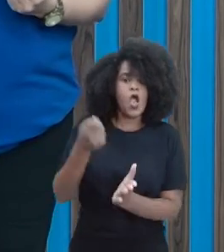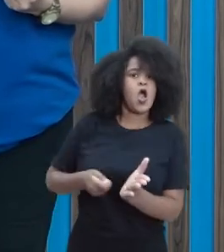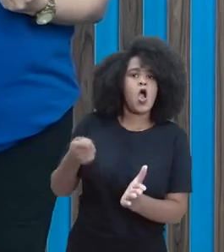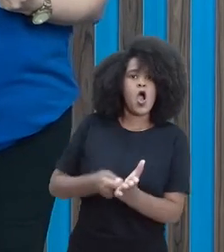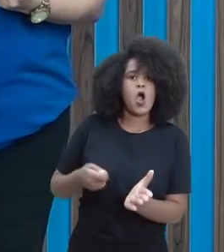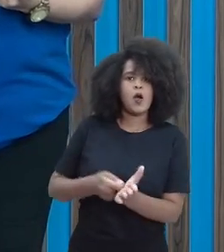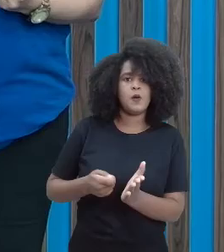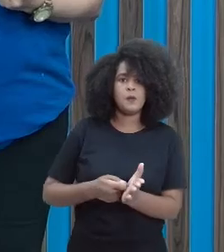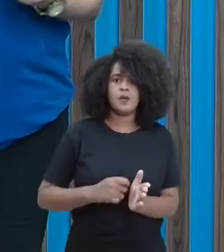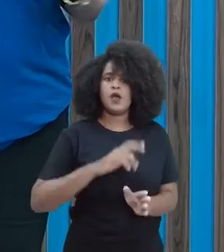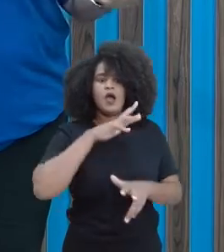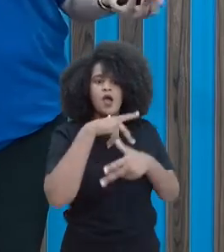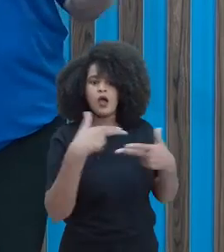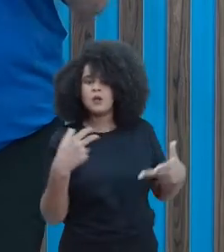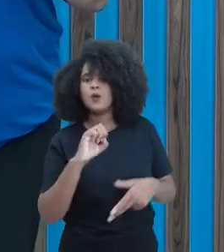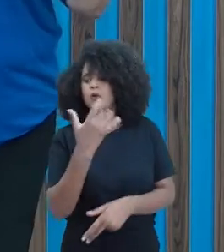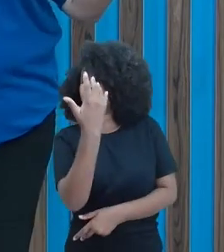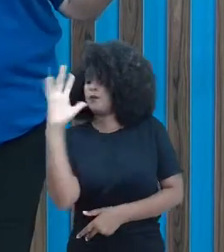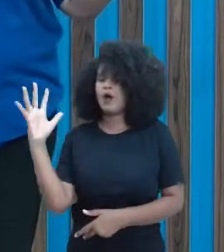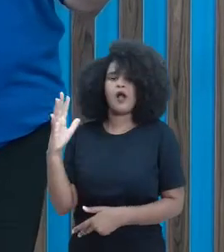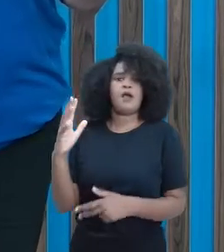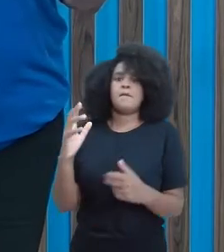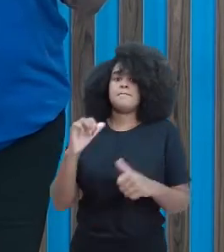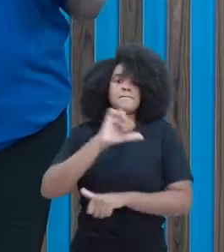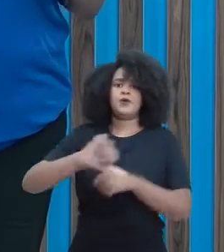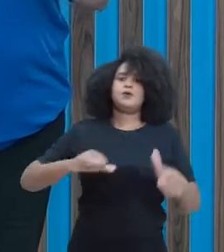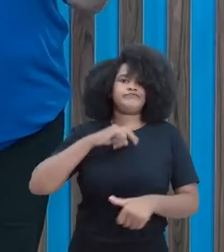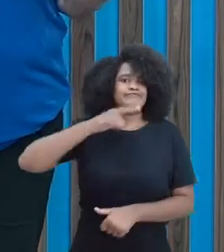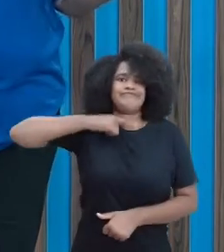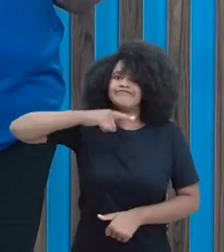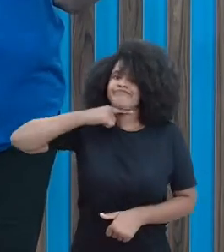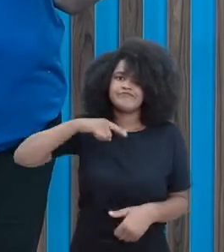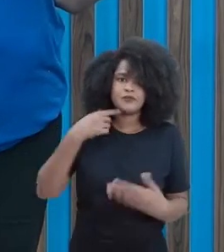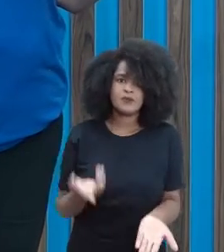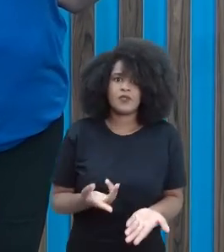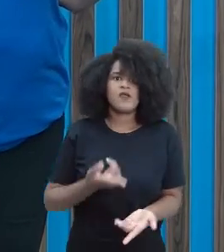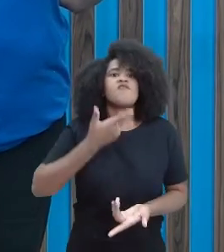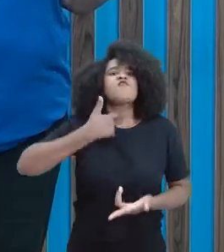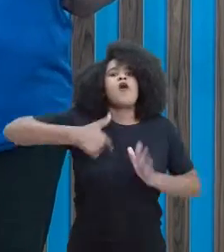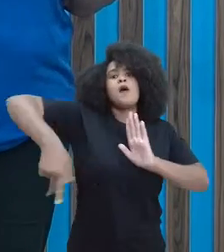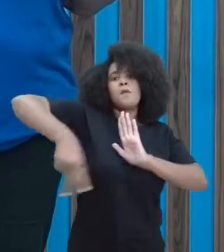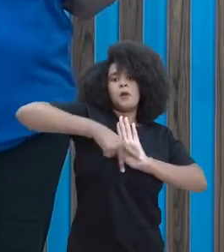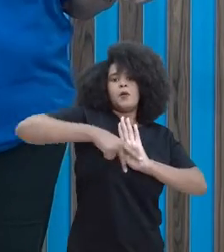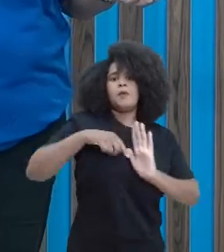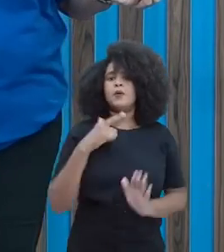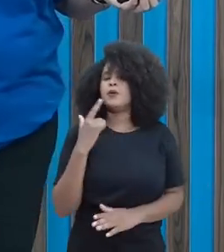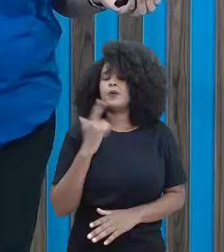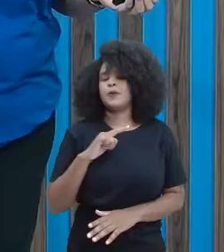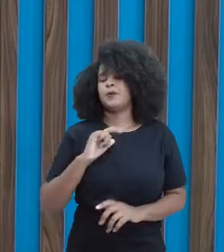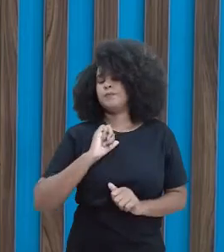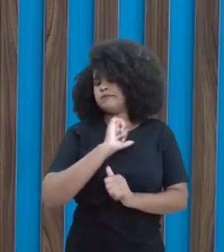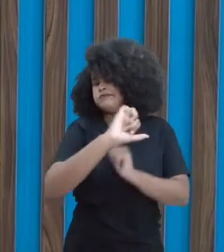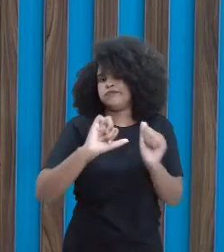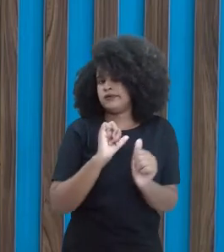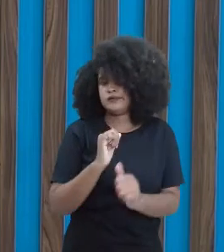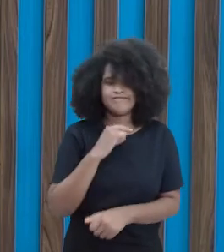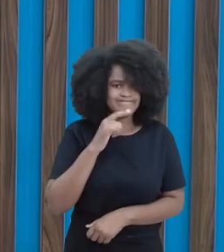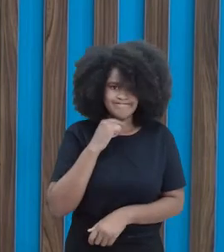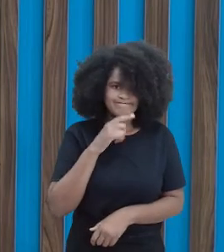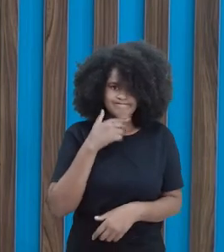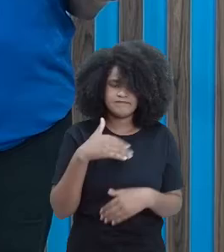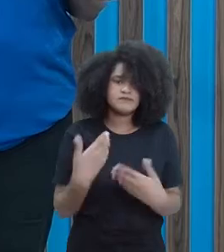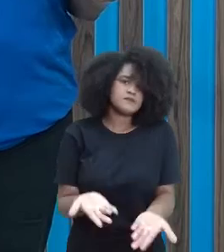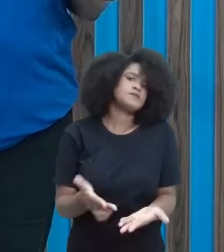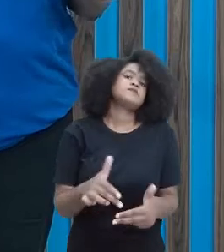o indivíduo a mudar. Não é com a força do pensamento, né, nem com a vontade dele. Não é, professora Isabel, que ele vai mudar,